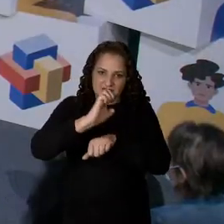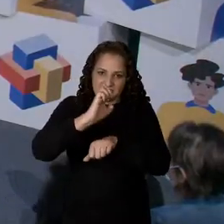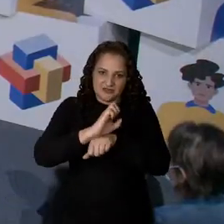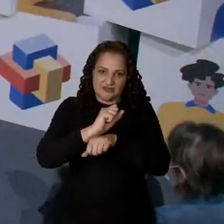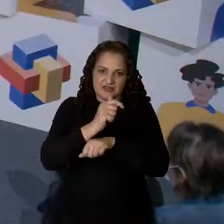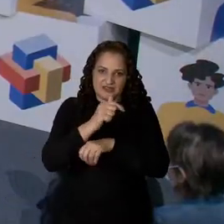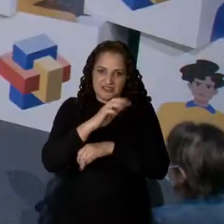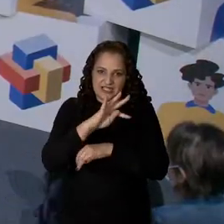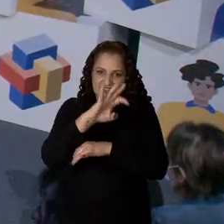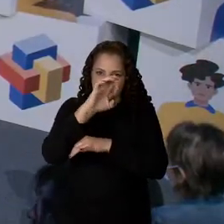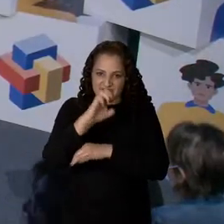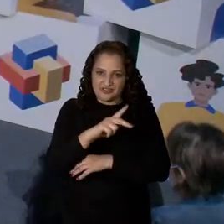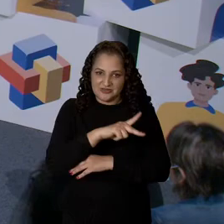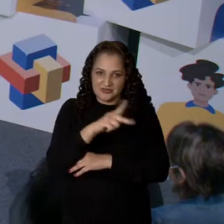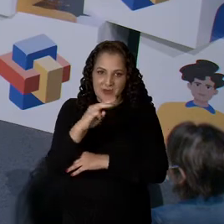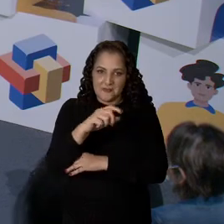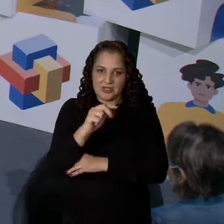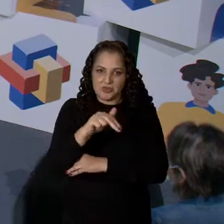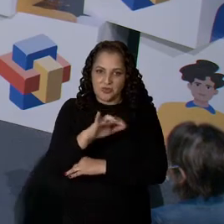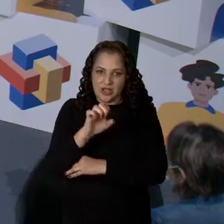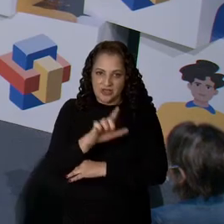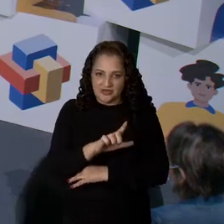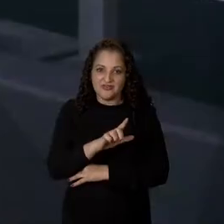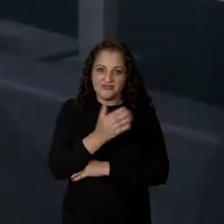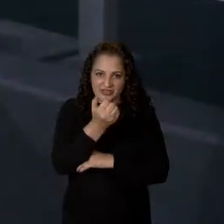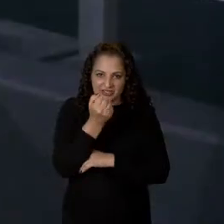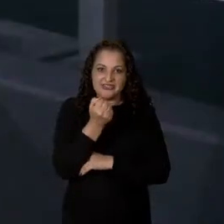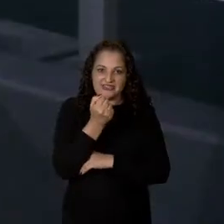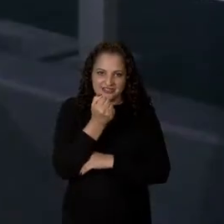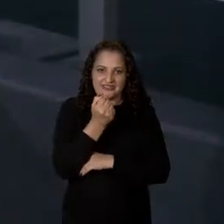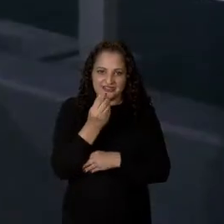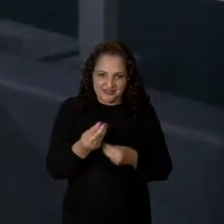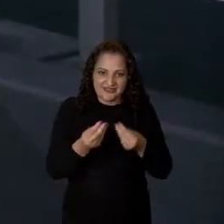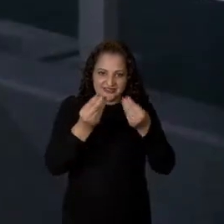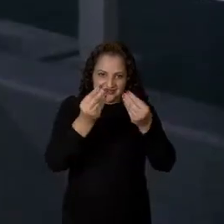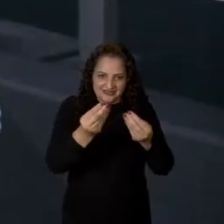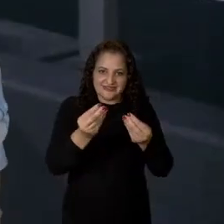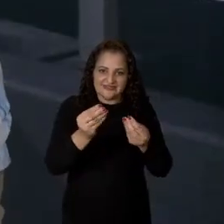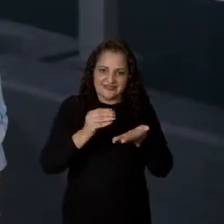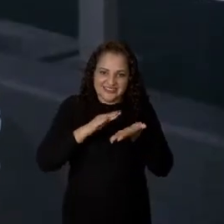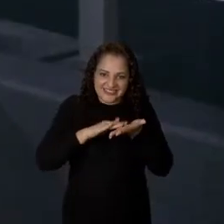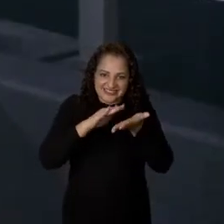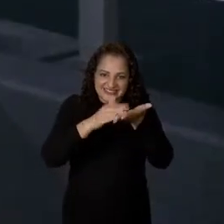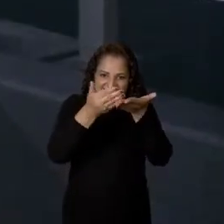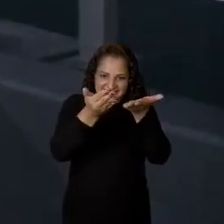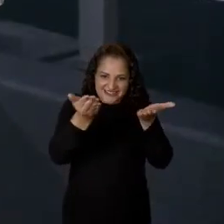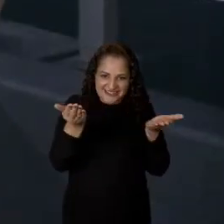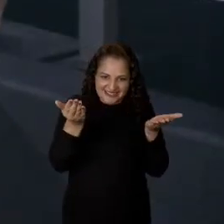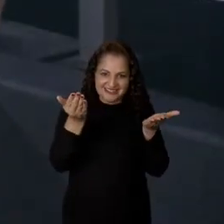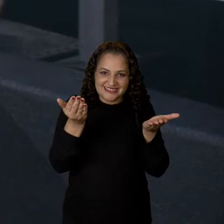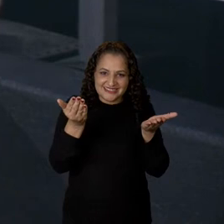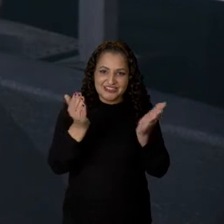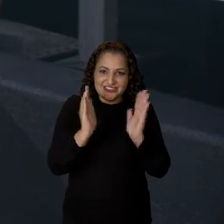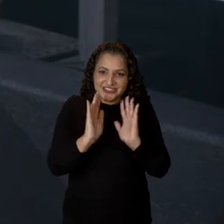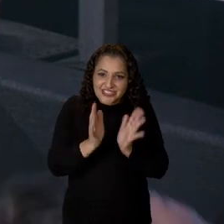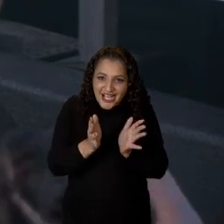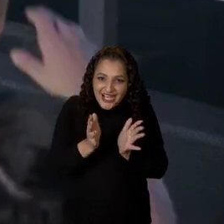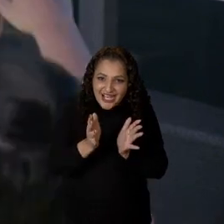professor Manuel Vicente Ferreira Lima. Venham para cá receber a homenagem de vocês. Opa, já